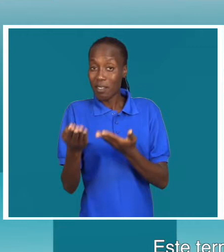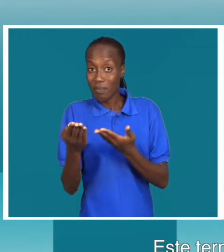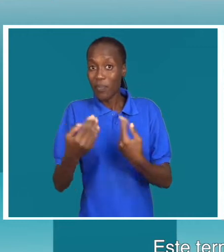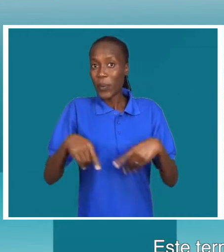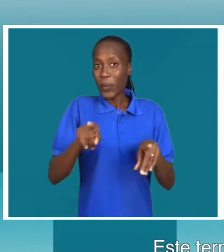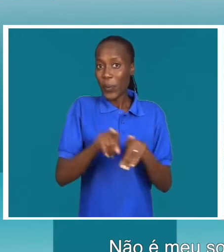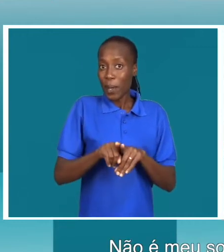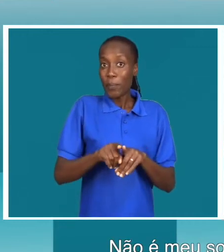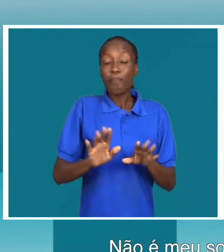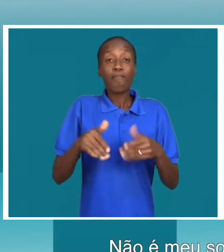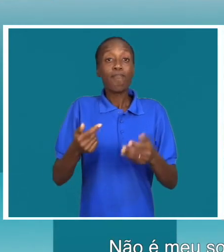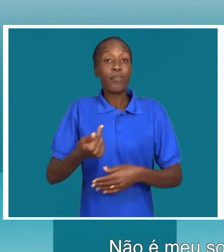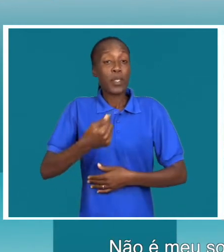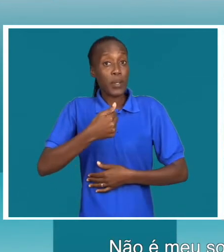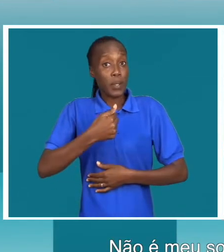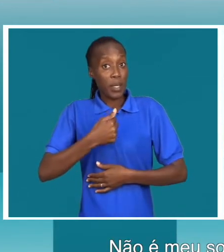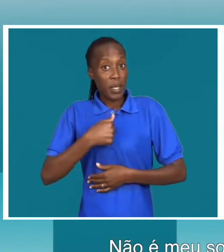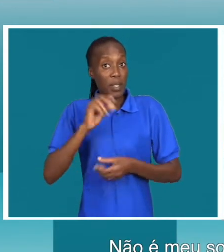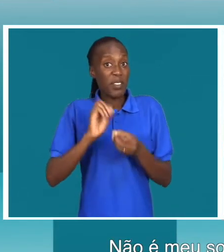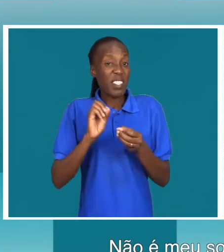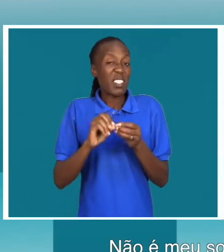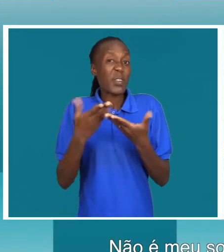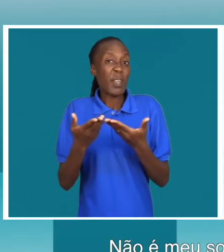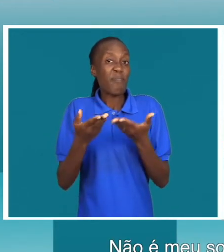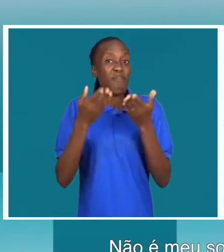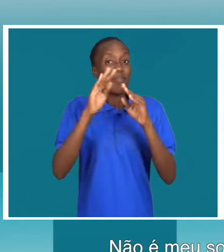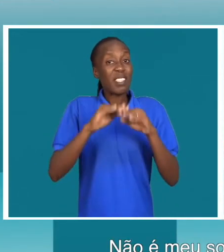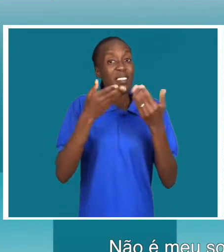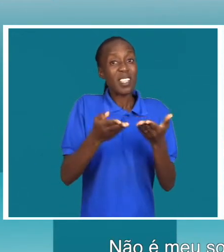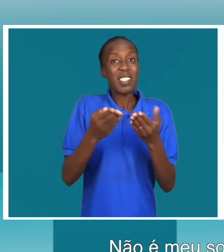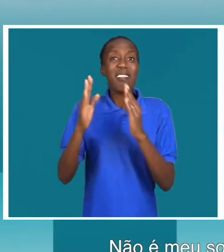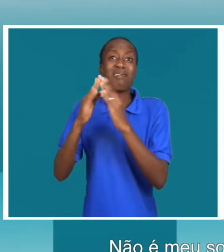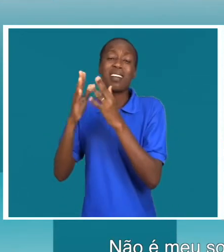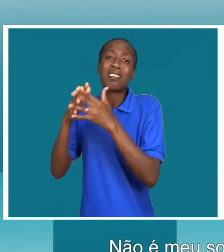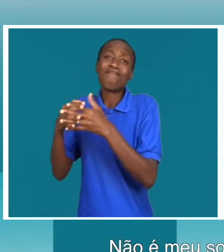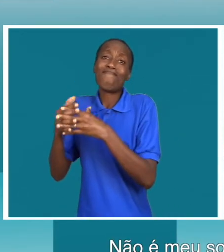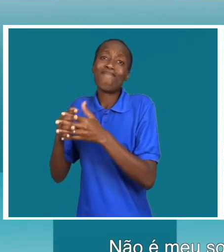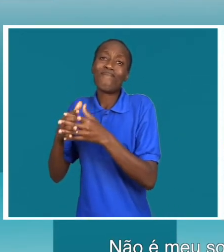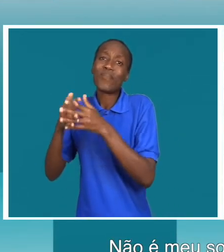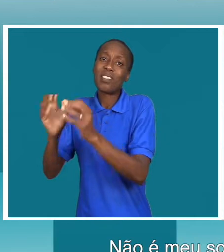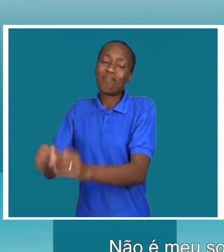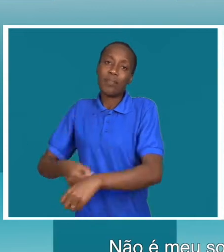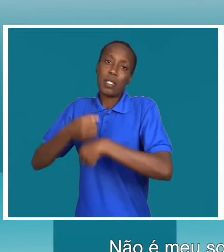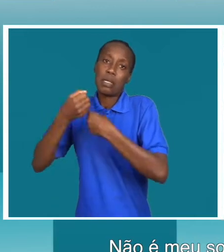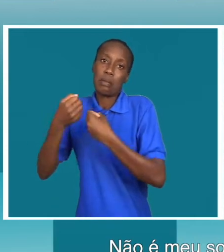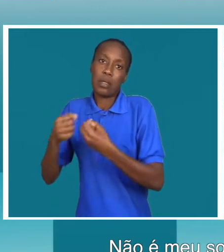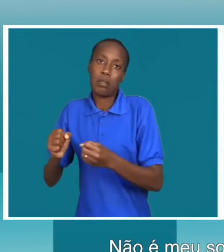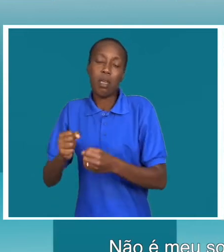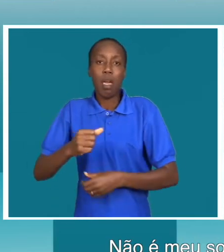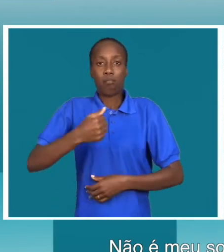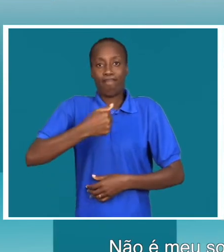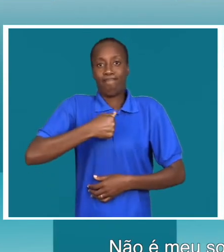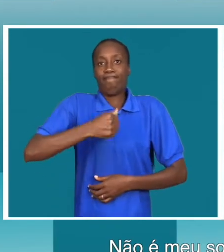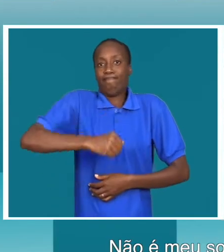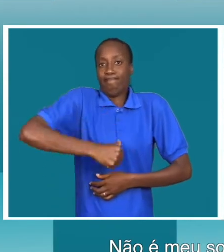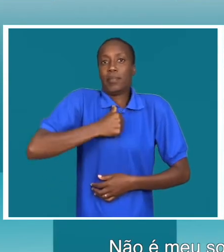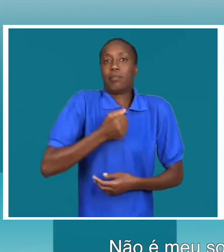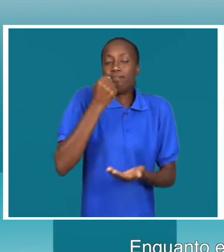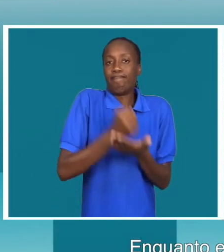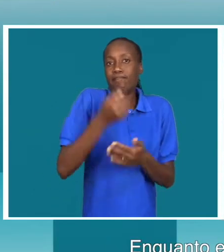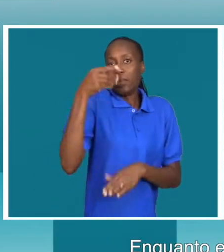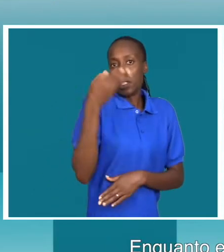um deles. Não é meu sonho, nem meu desejo estar aqui. Só para não estar em casa, sentar de mãos cruzados, depois que estou aqui.